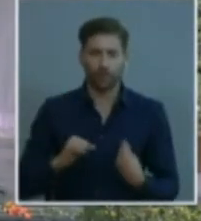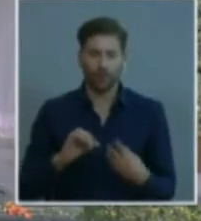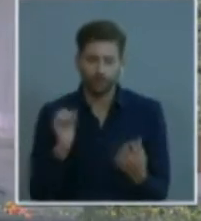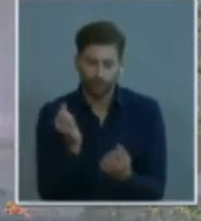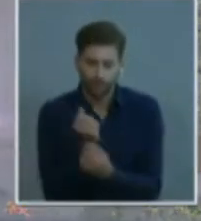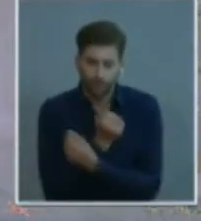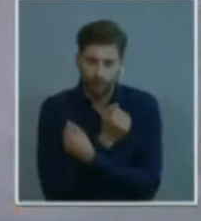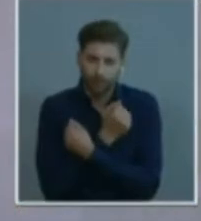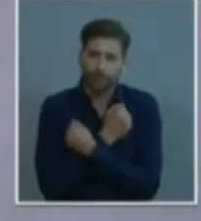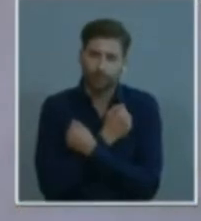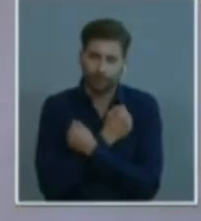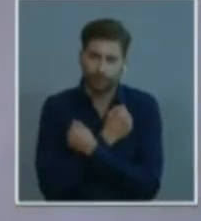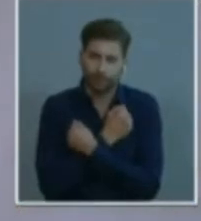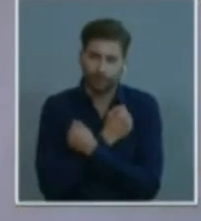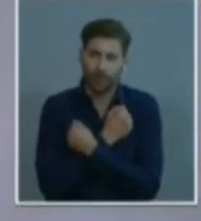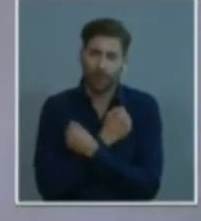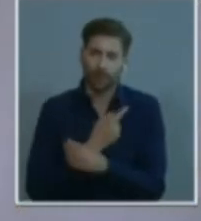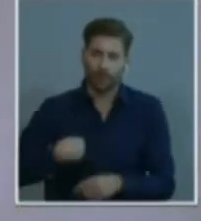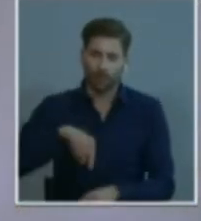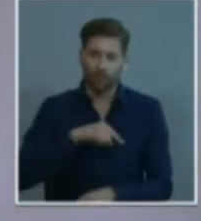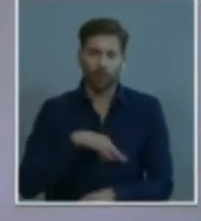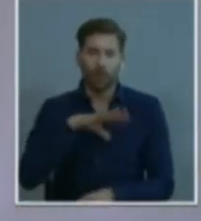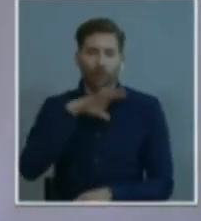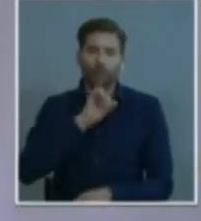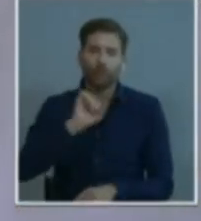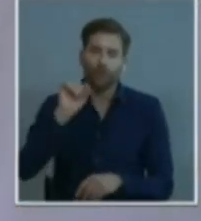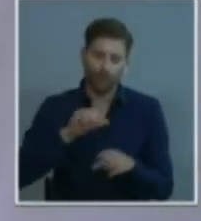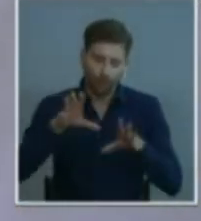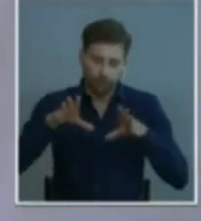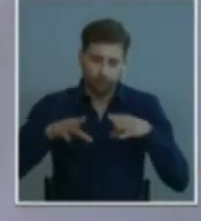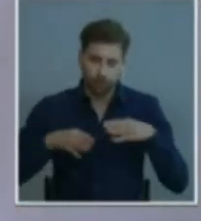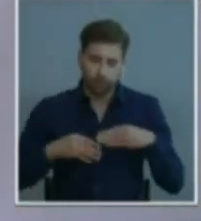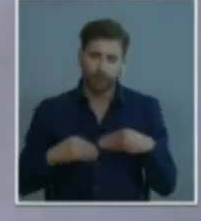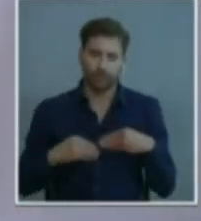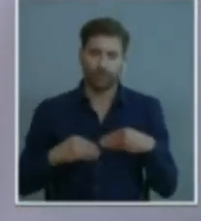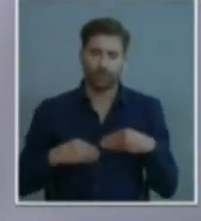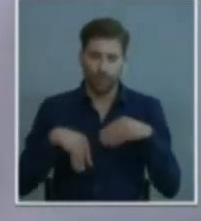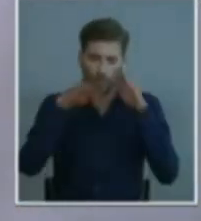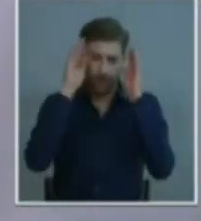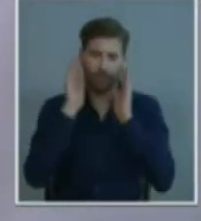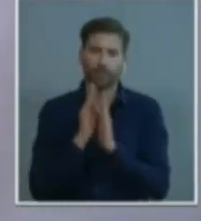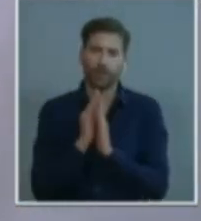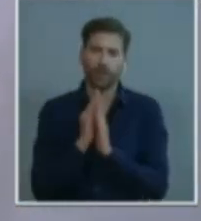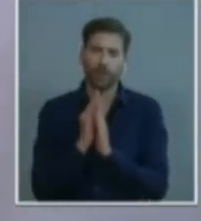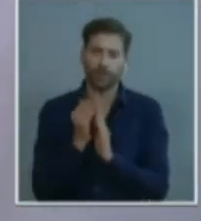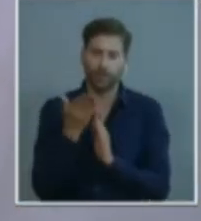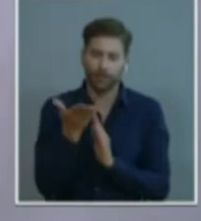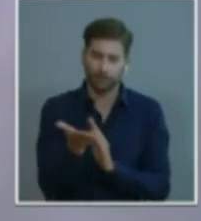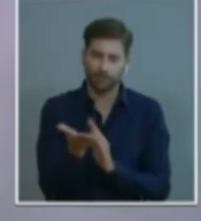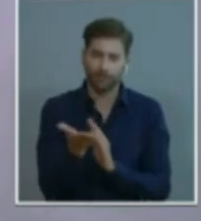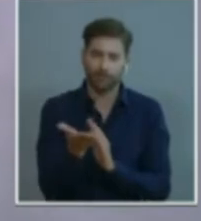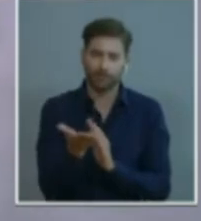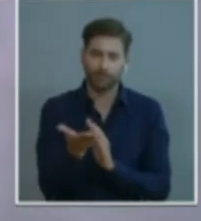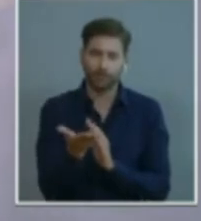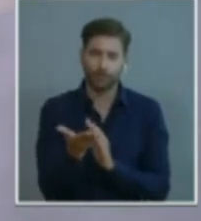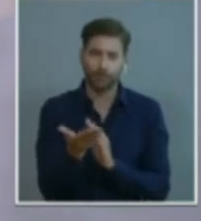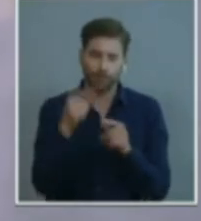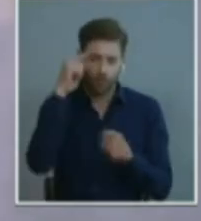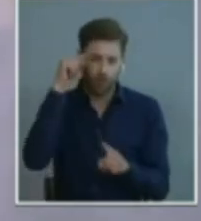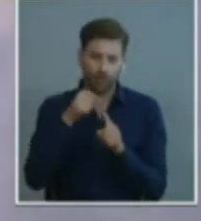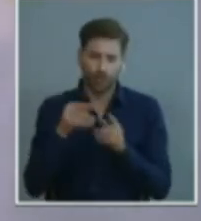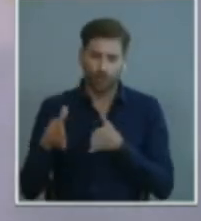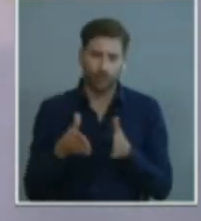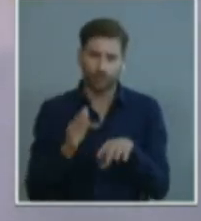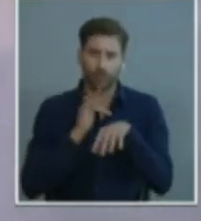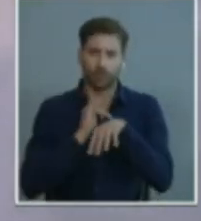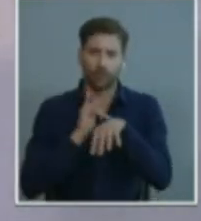nos acarinha como filhos. Também ela nos estende a mão para nos guiar